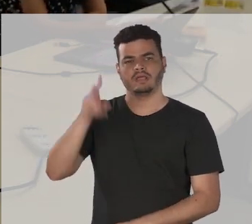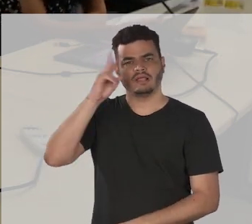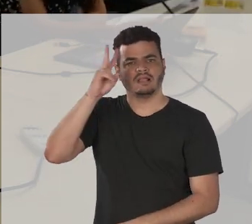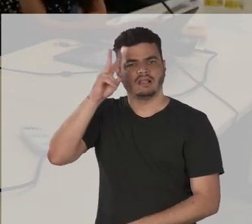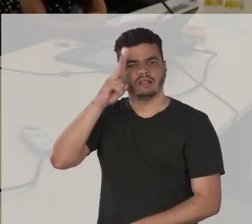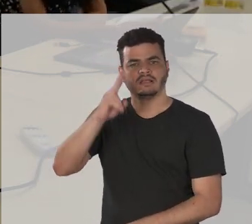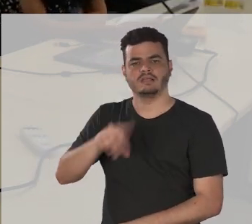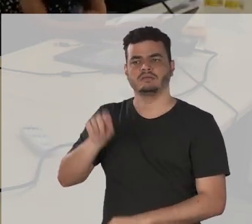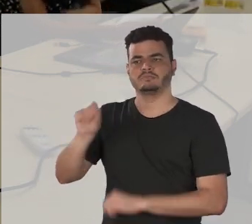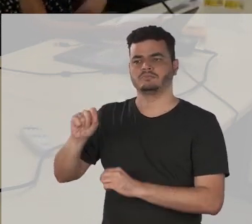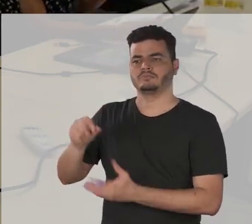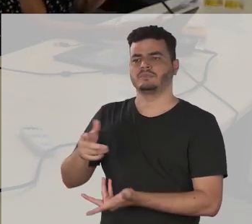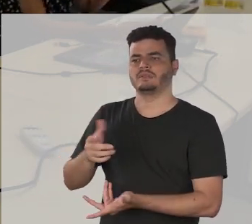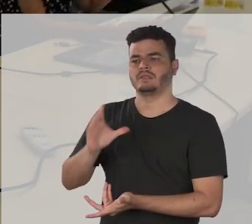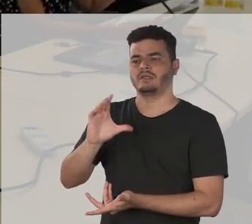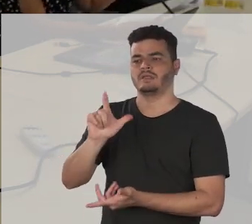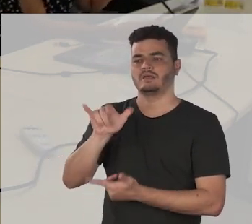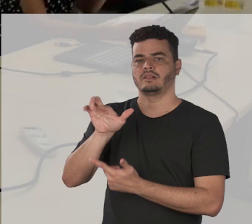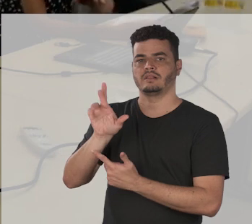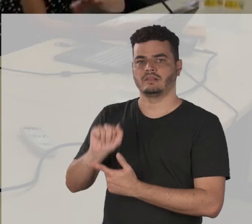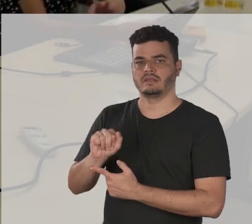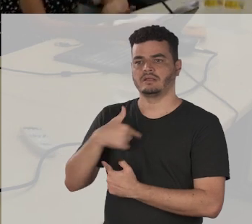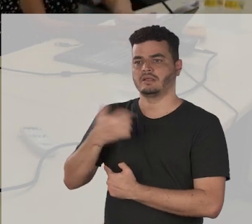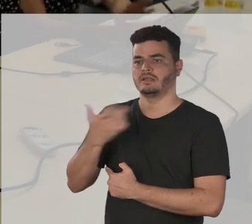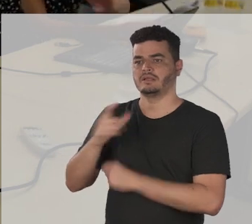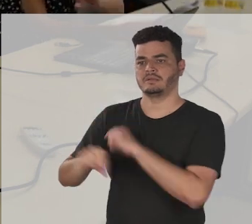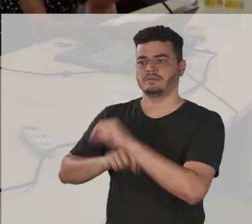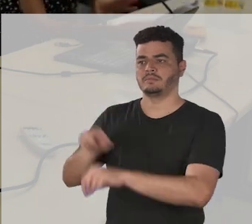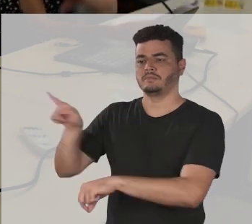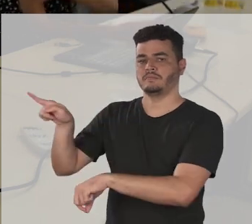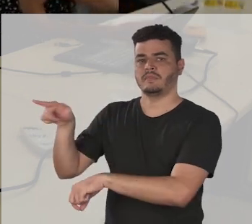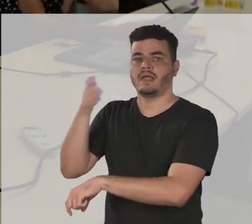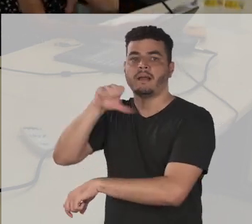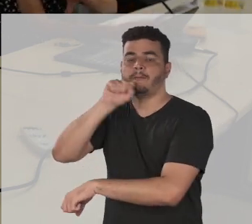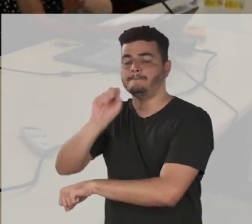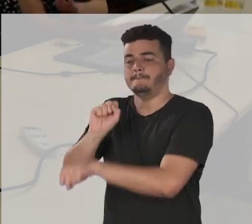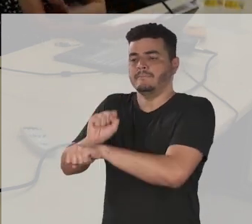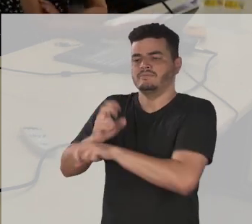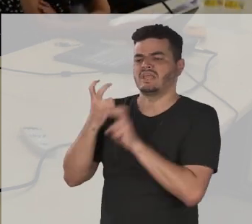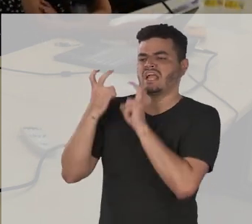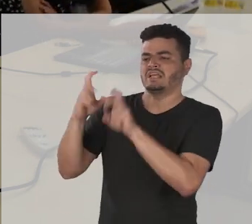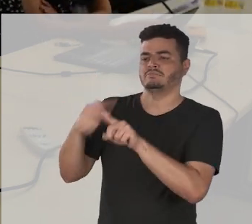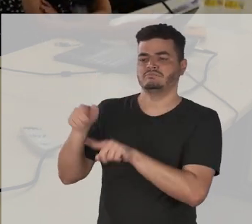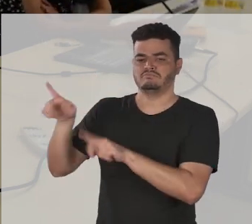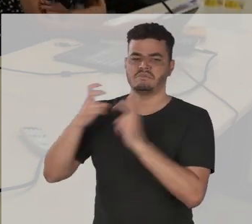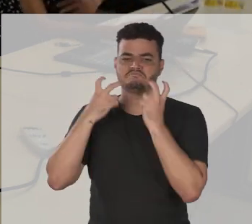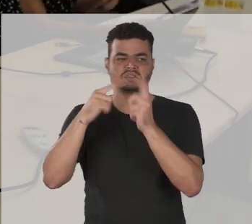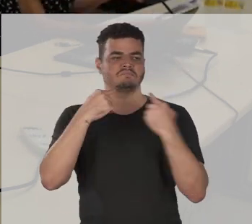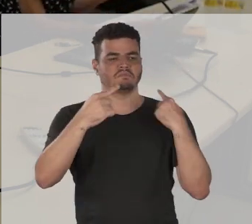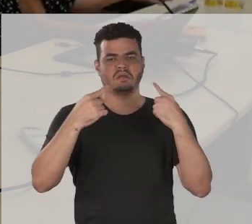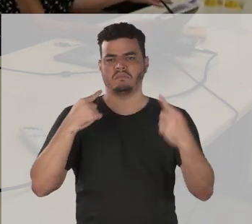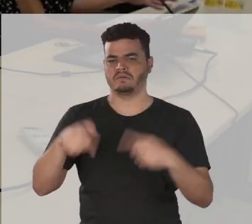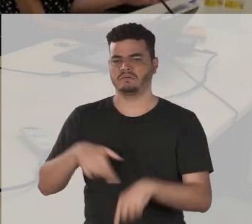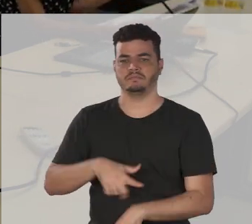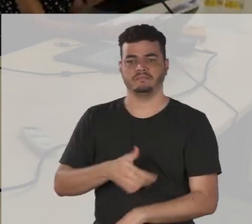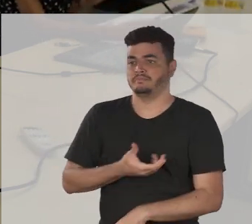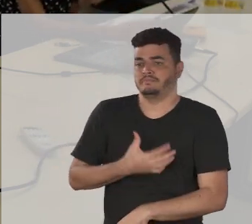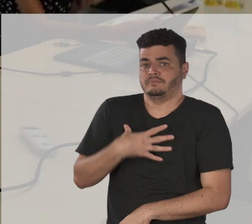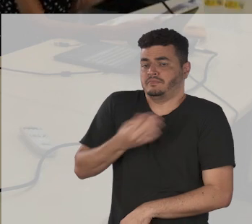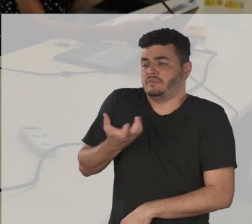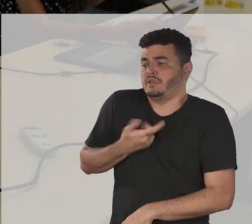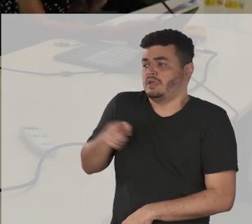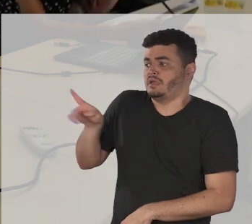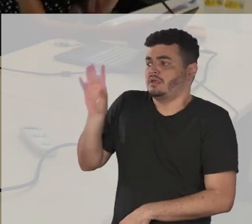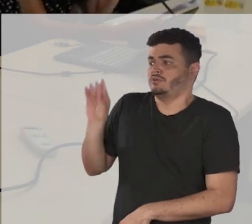mencionamos antes, no balão, Camila quer que sua mãe deixe de gritar, né? Reparem que ela grita por tudo. E